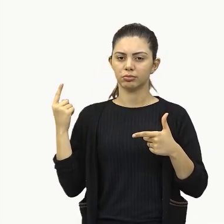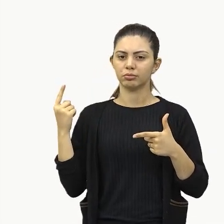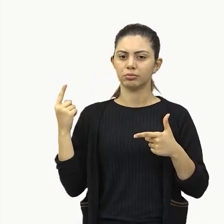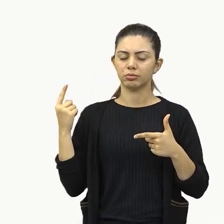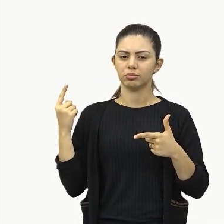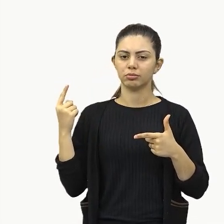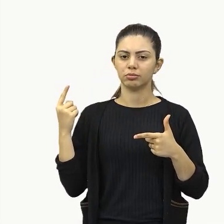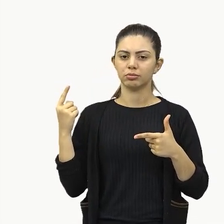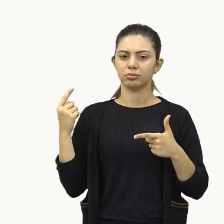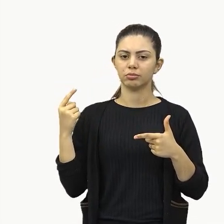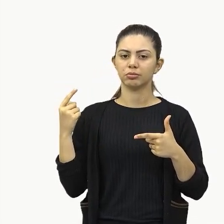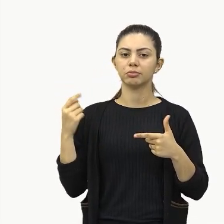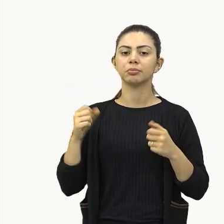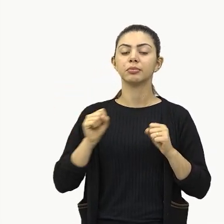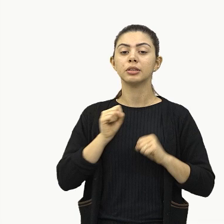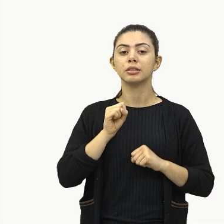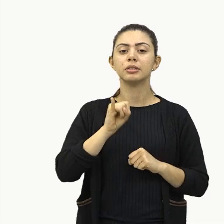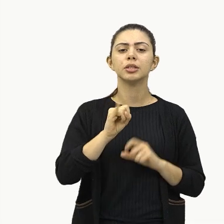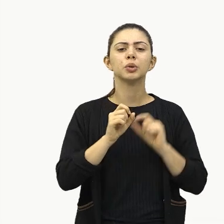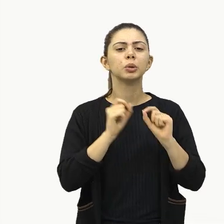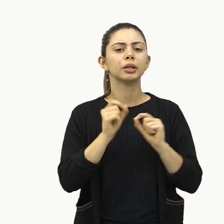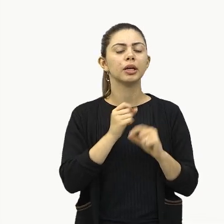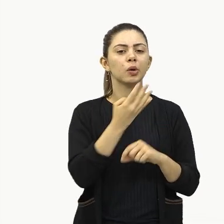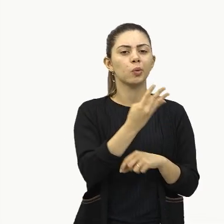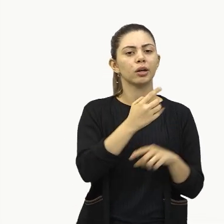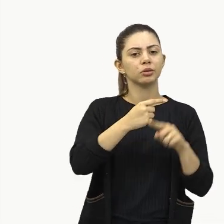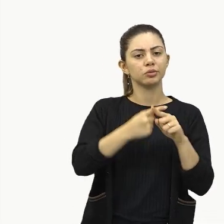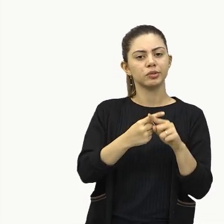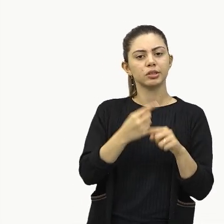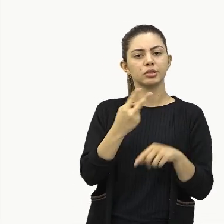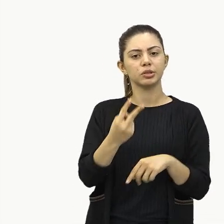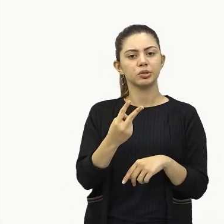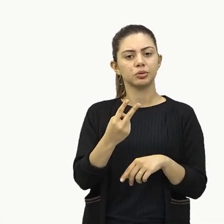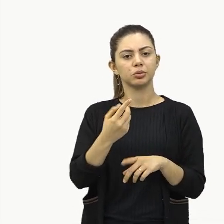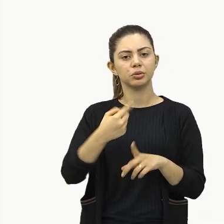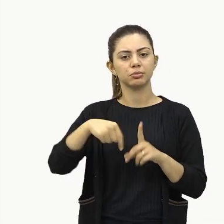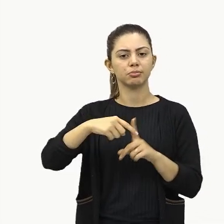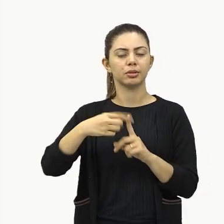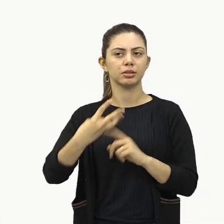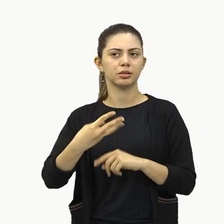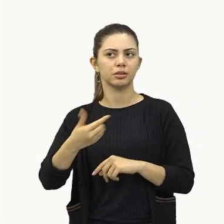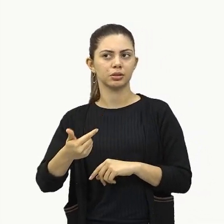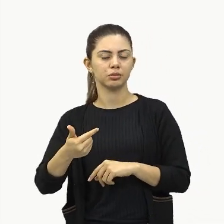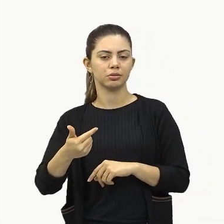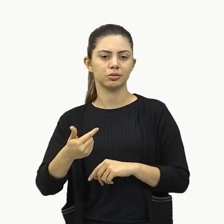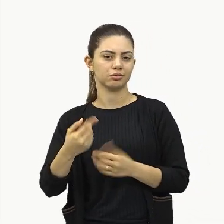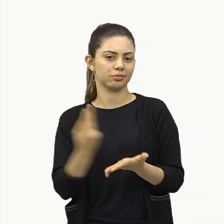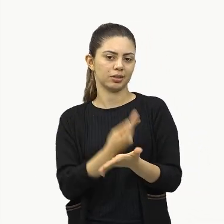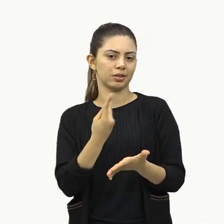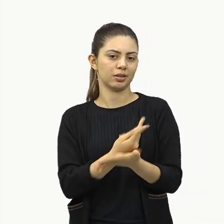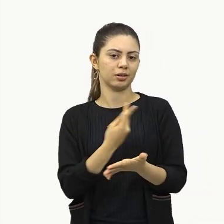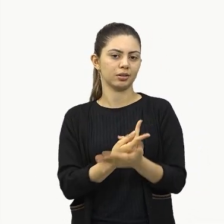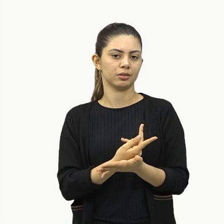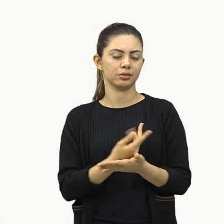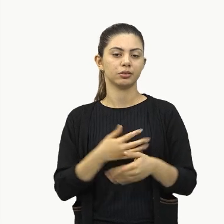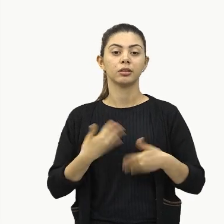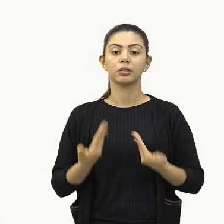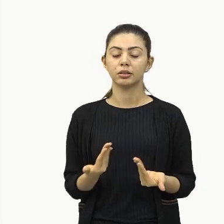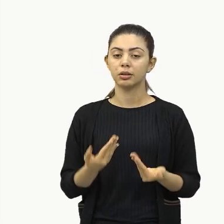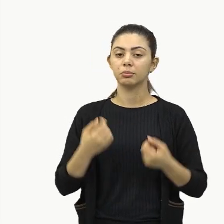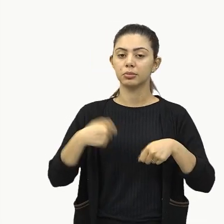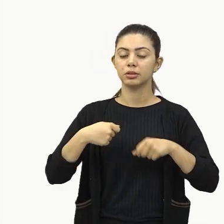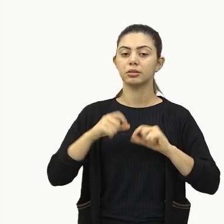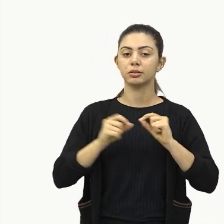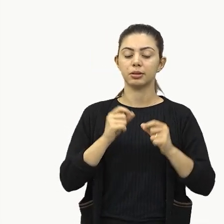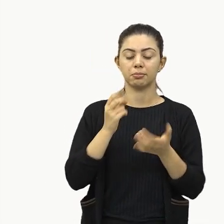Se você multiplicar o 4 por 2 e somar o 32, vai dar erro. Então, faça a multiplicação, faça